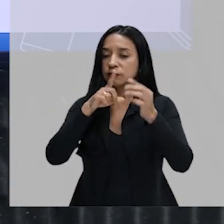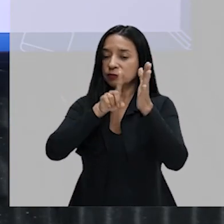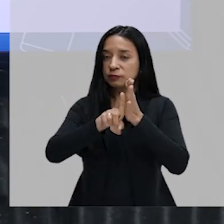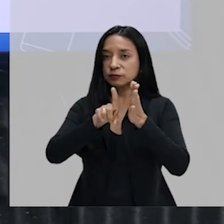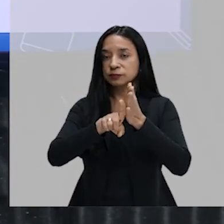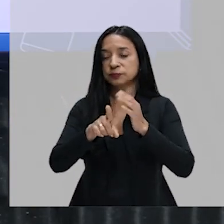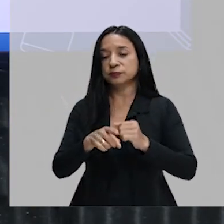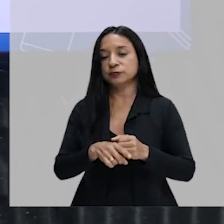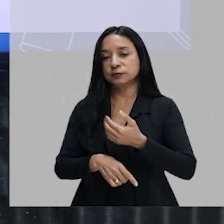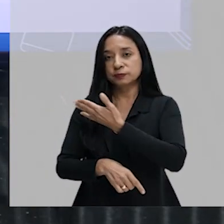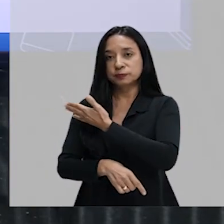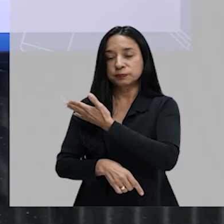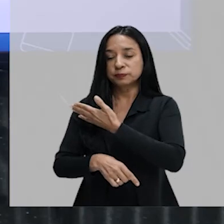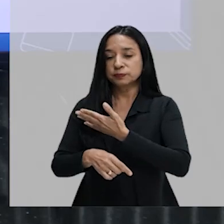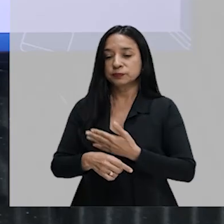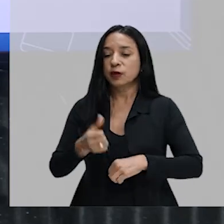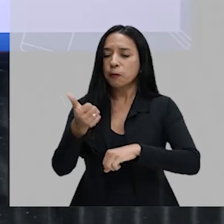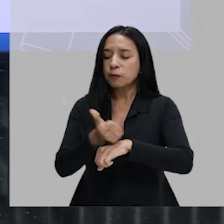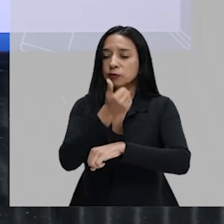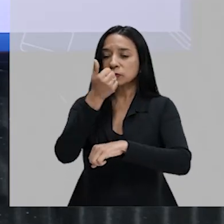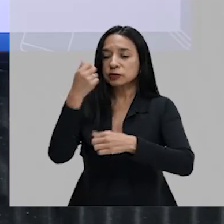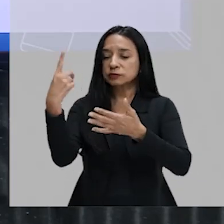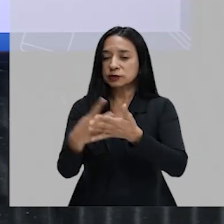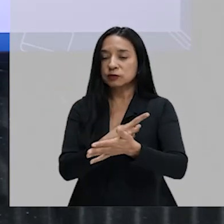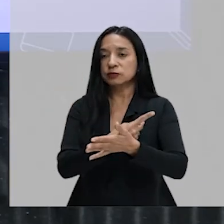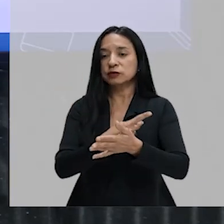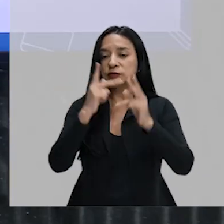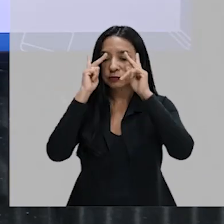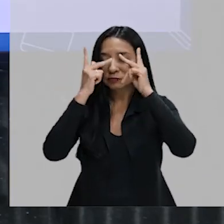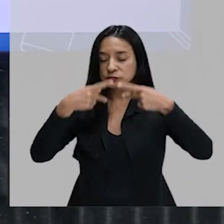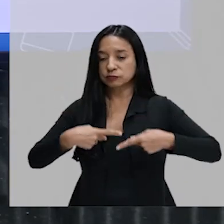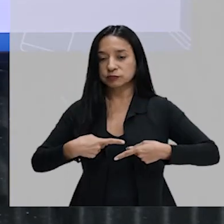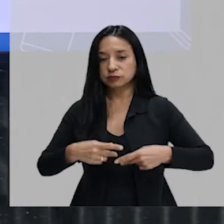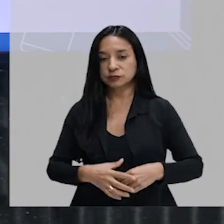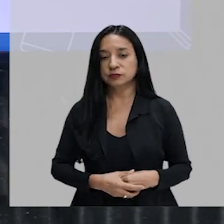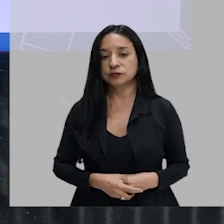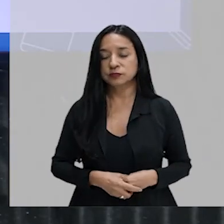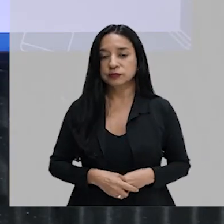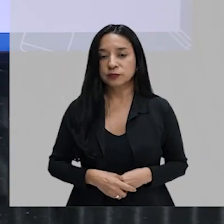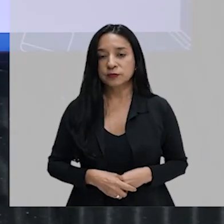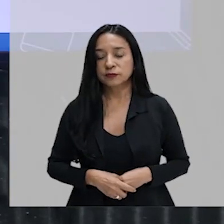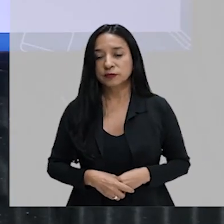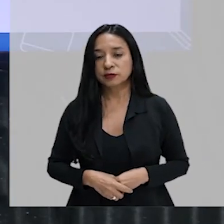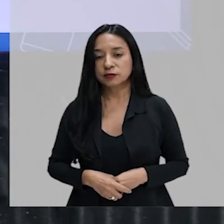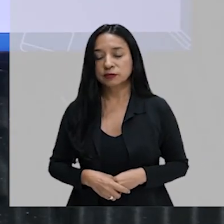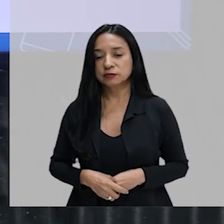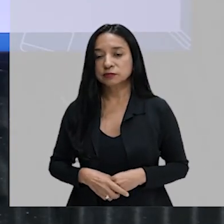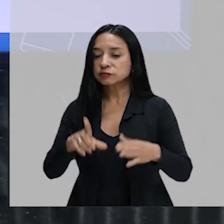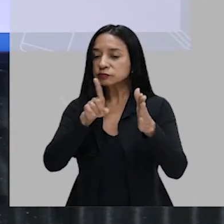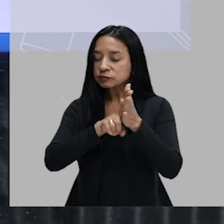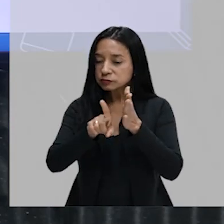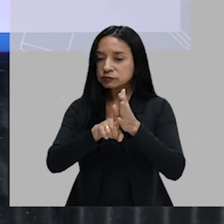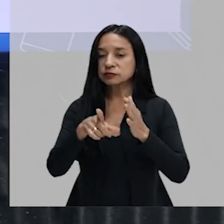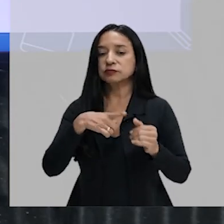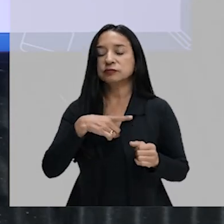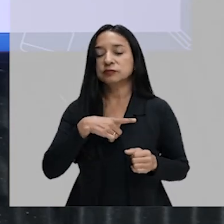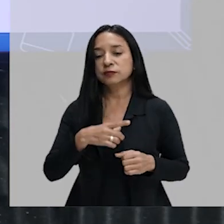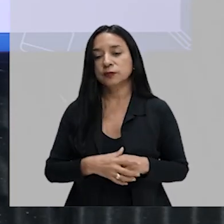prazer em viver, diminuição da timidez, melhora a qualidade do